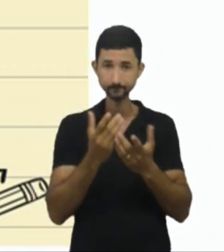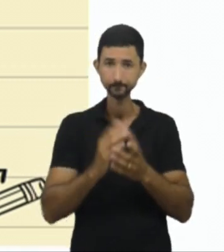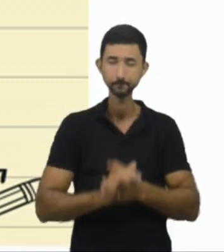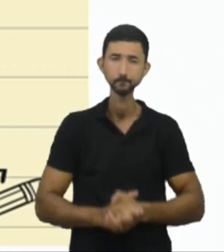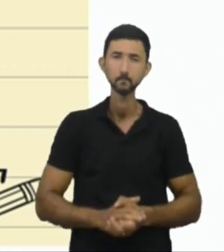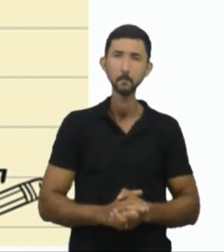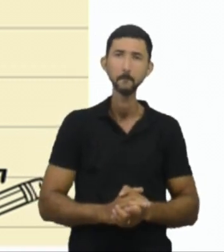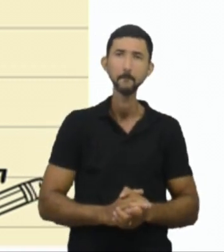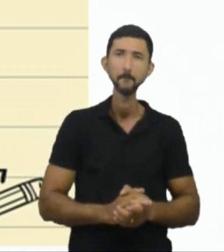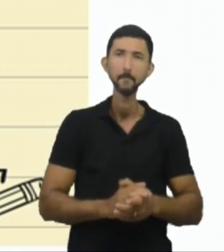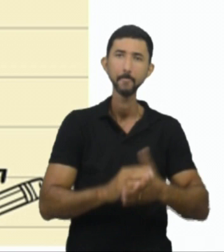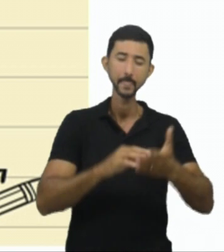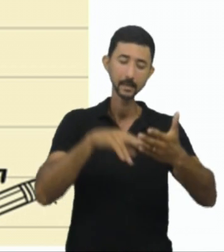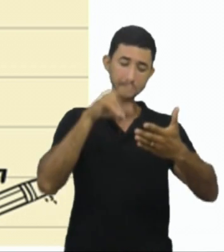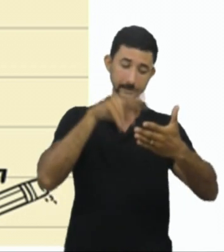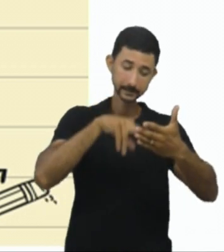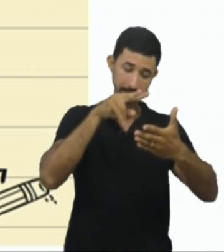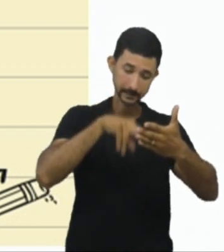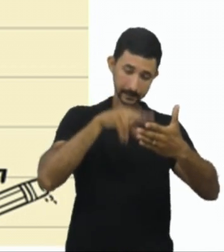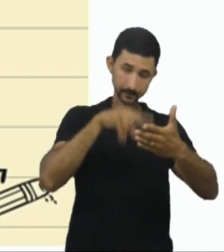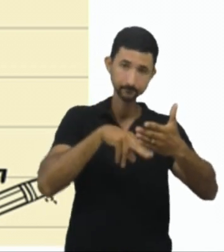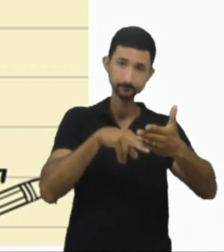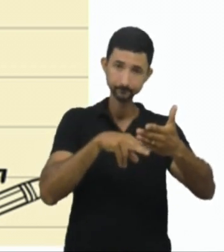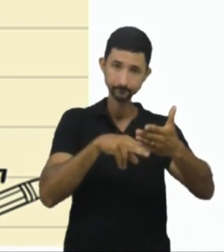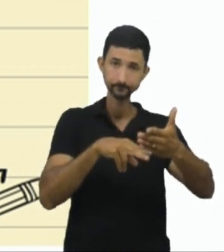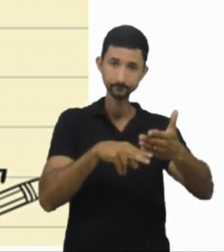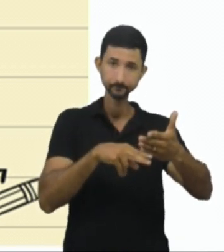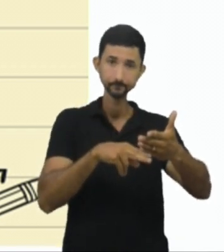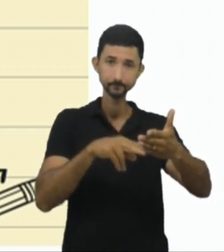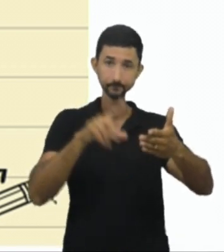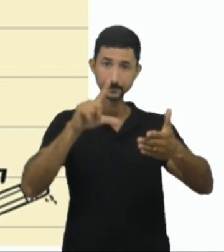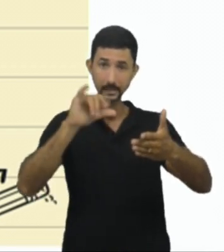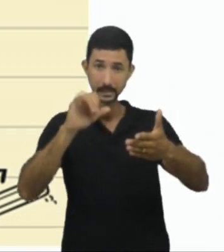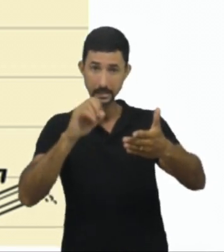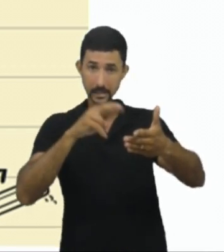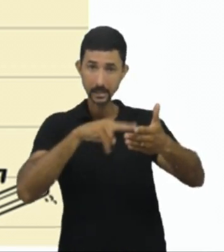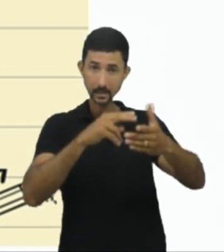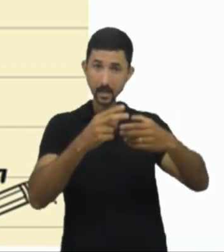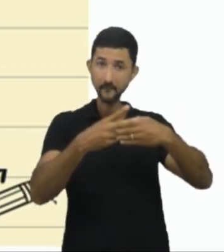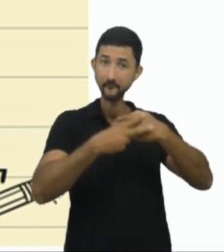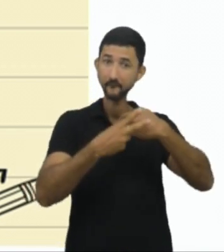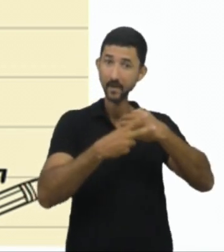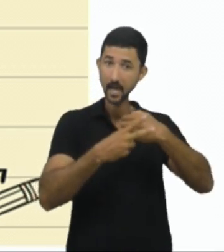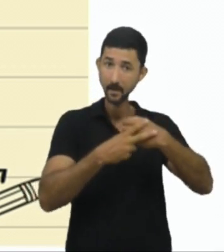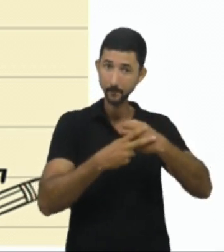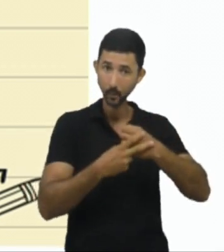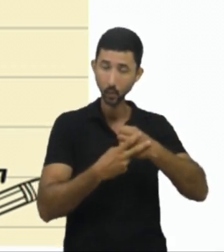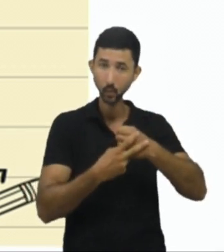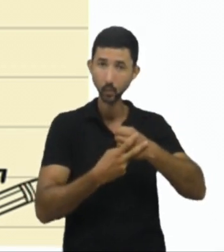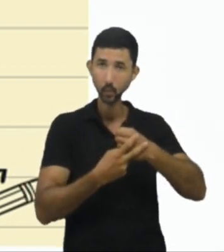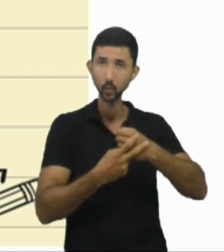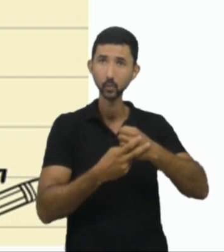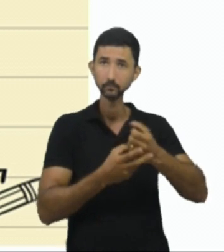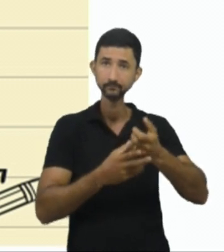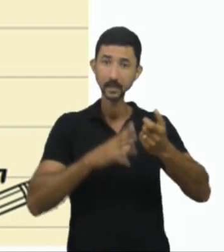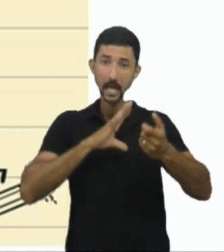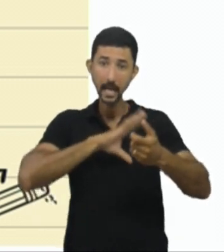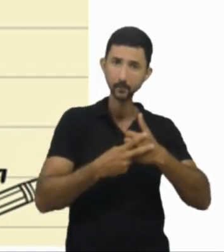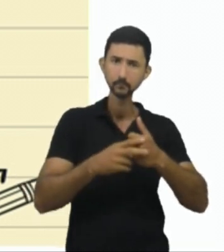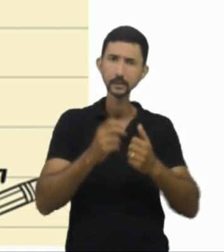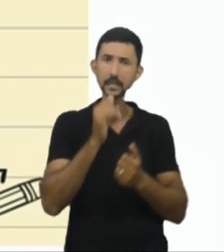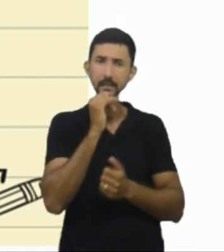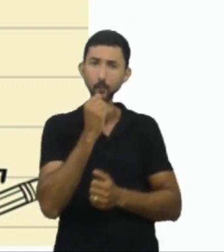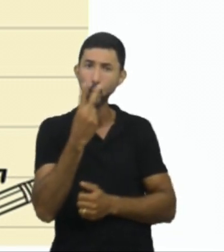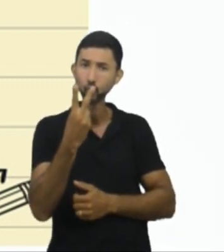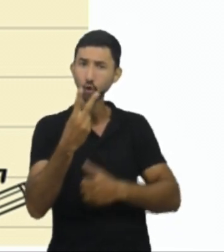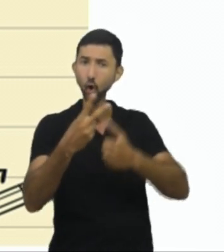composto? Olha só, li, eu tenho aqui primeiro verbo, gostei, eu tenho aqui segundo verbo. Se eu tenho dois